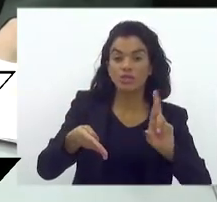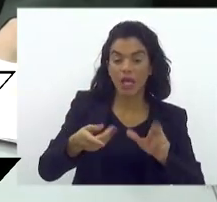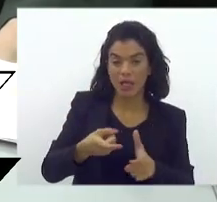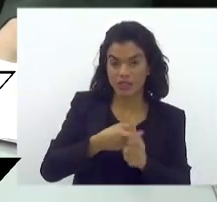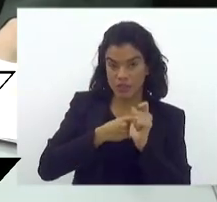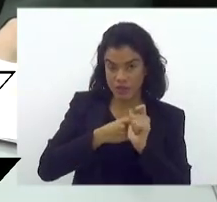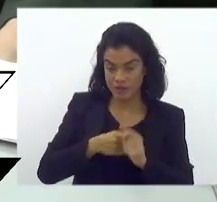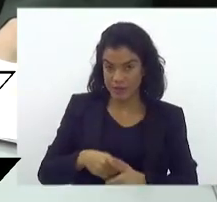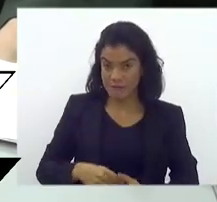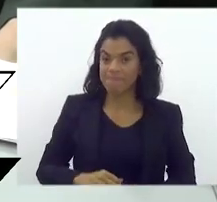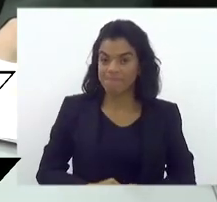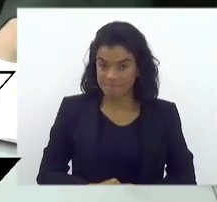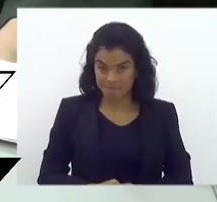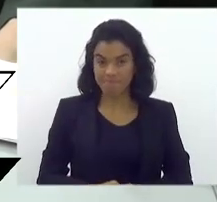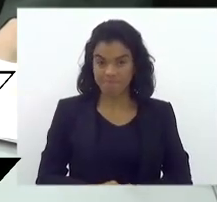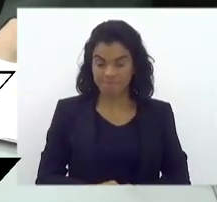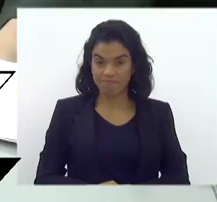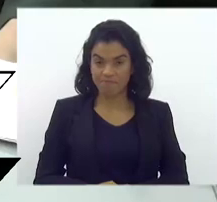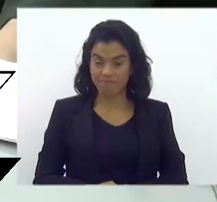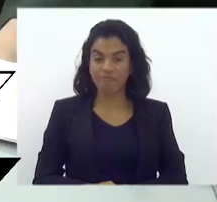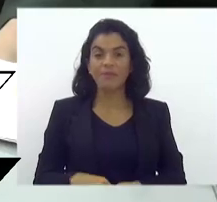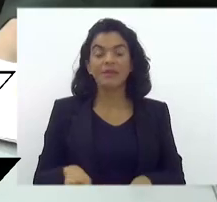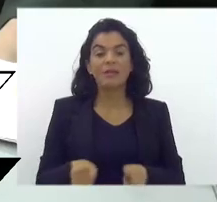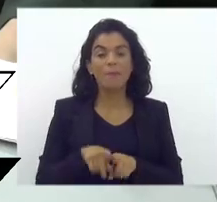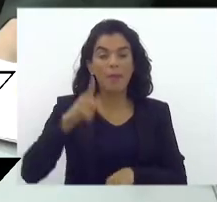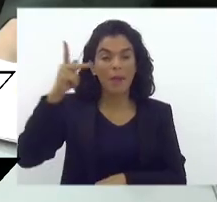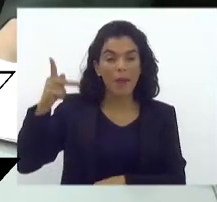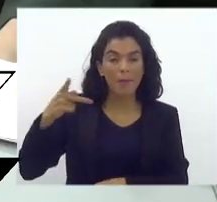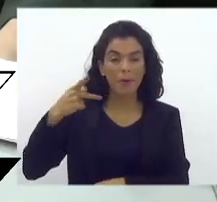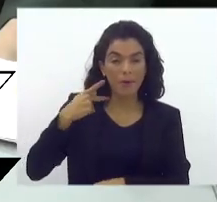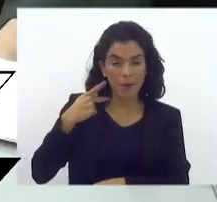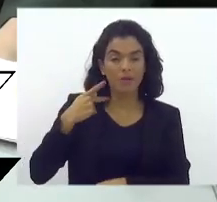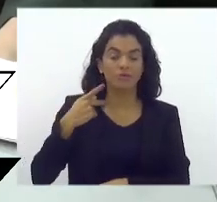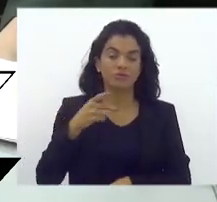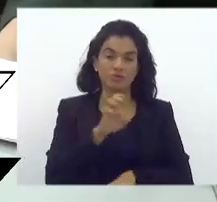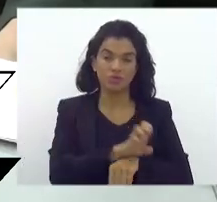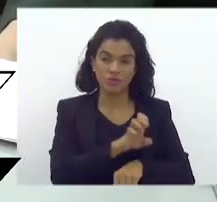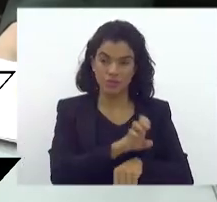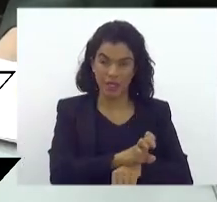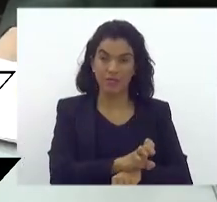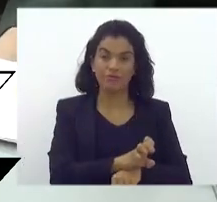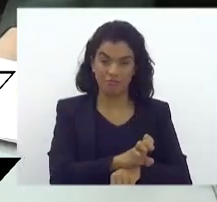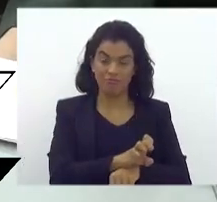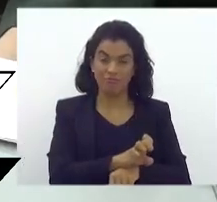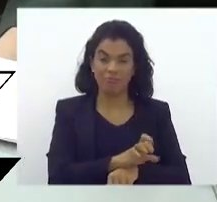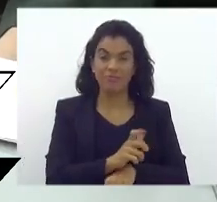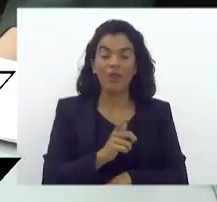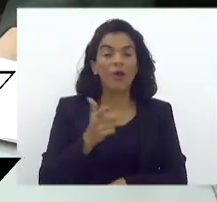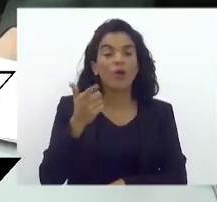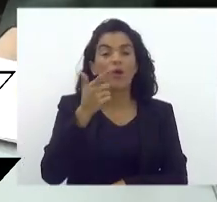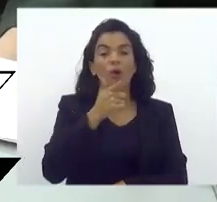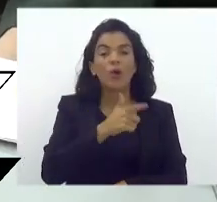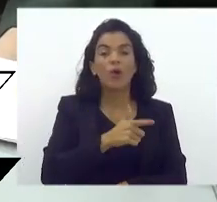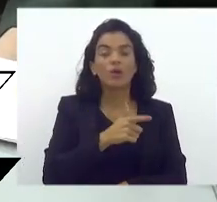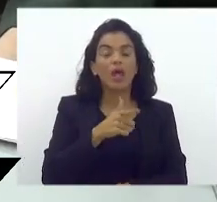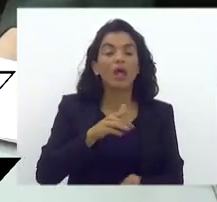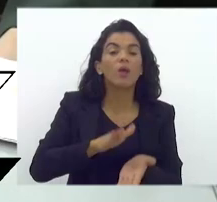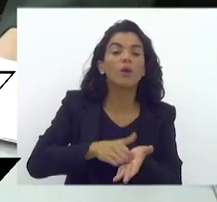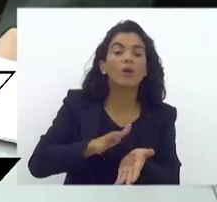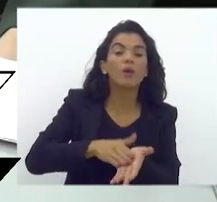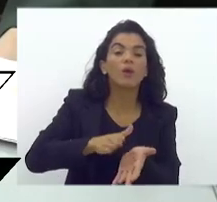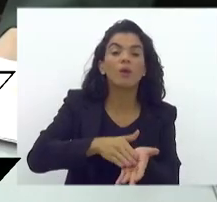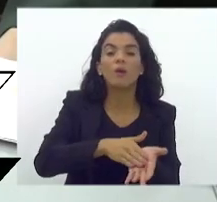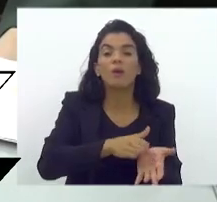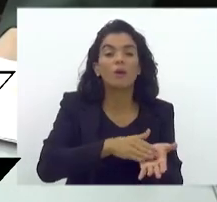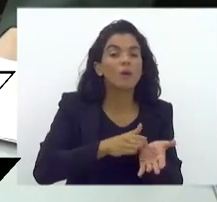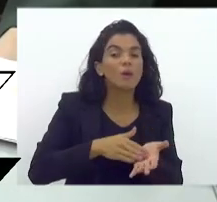ativa. E a Procuradoria-Geral do Estado, ano a ano, consegue cobrar,